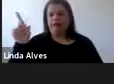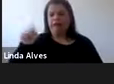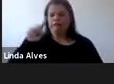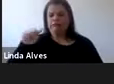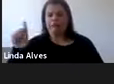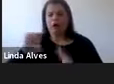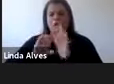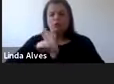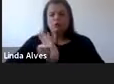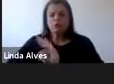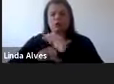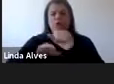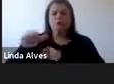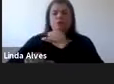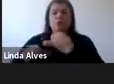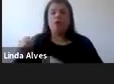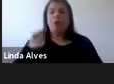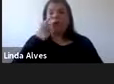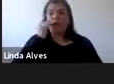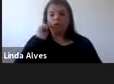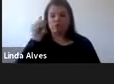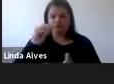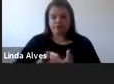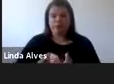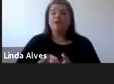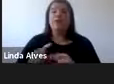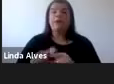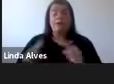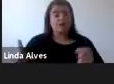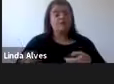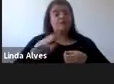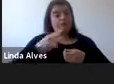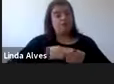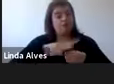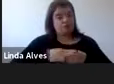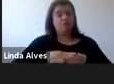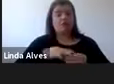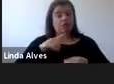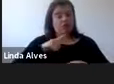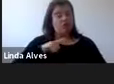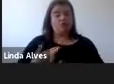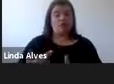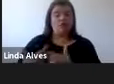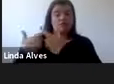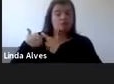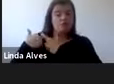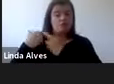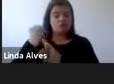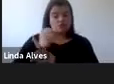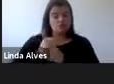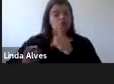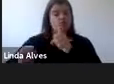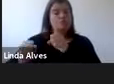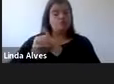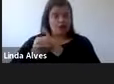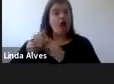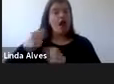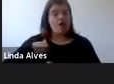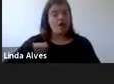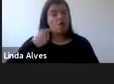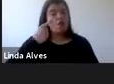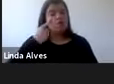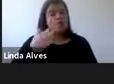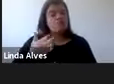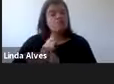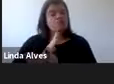OIT, tá saindo na imprensa ontem, mas na Volks nós também temos uma carta social da qual eu tive a participação de assinar, de aprovar essa